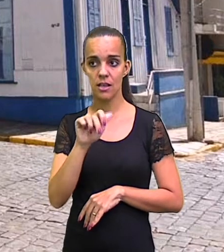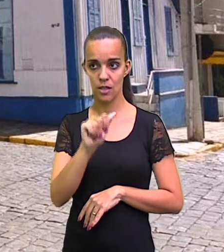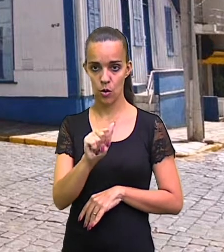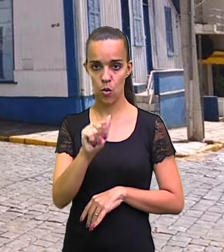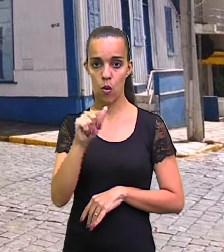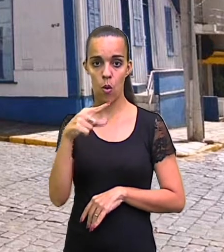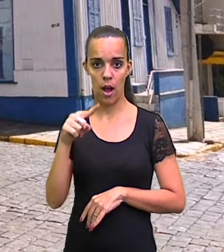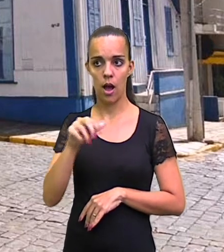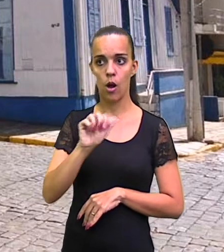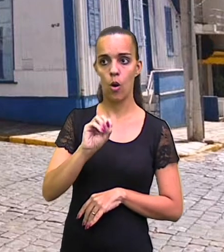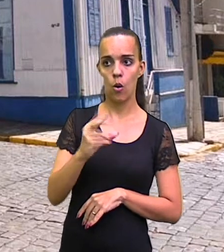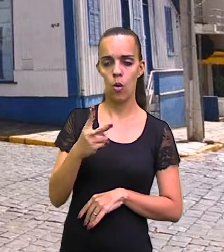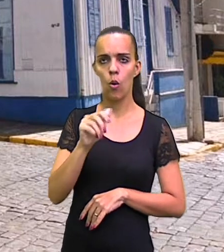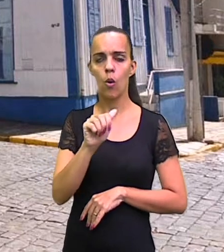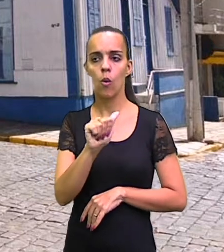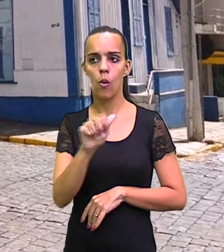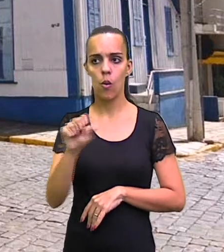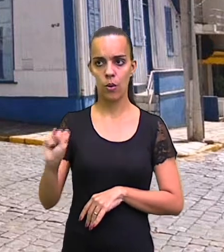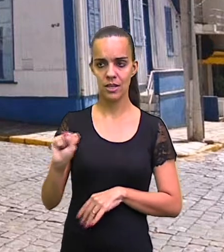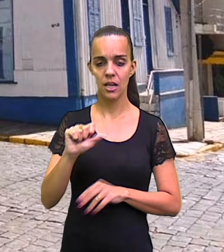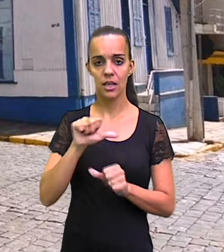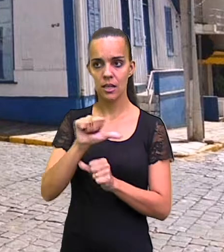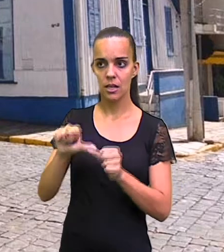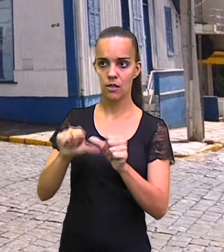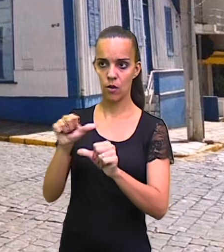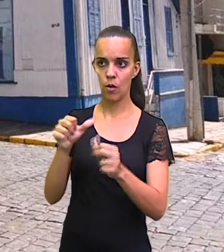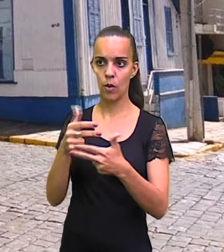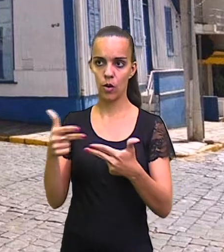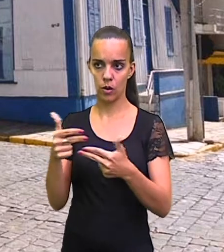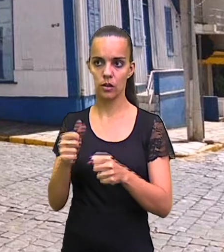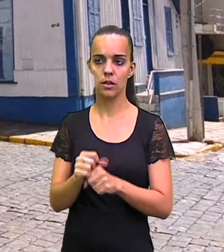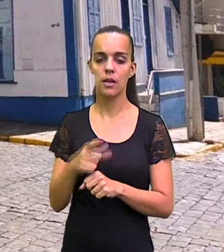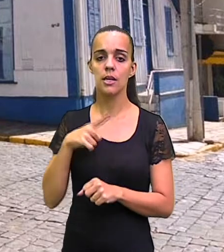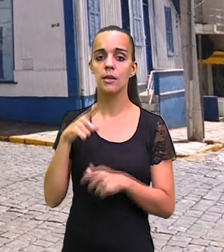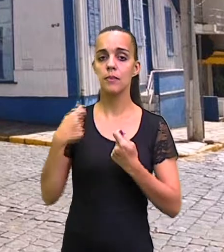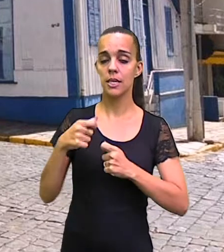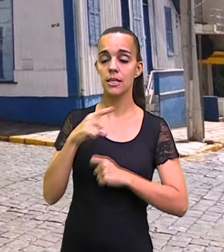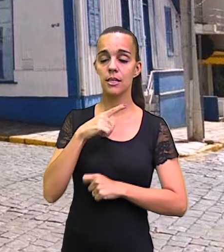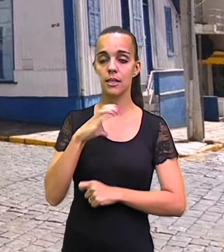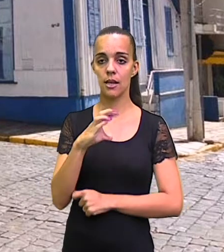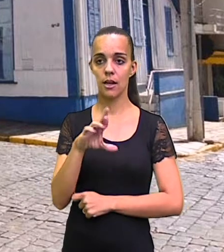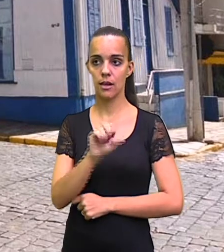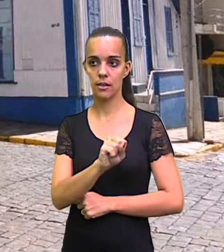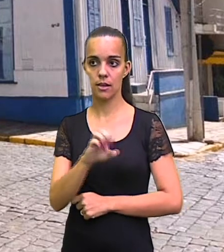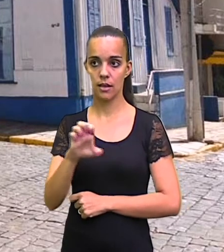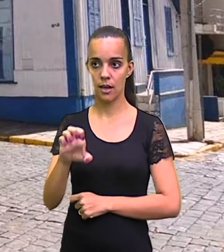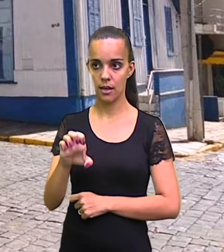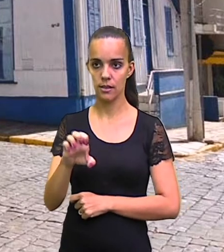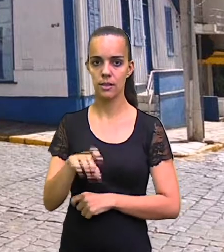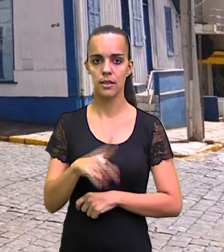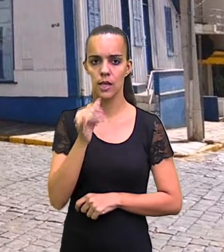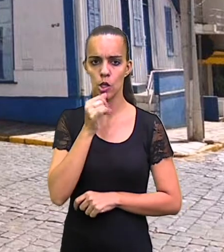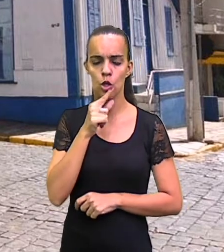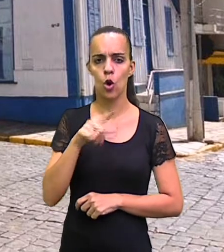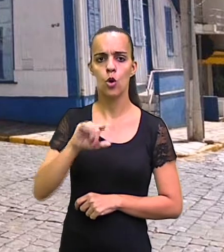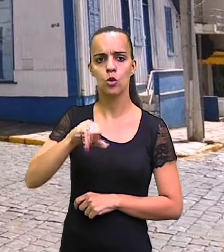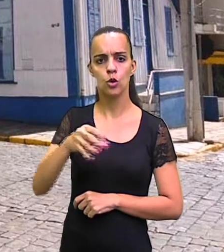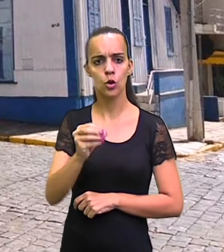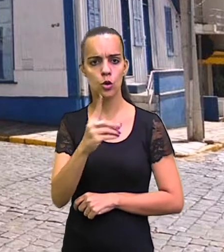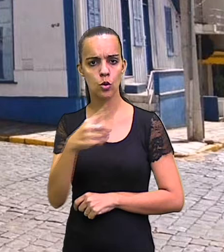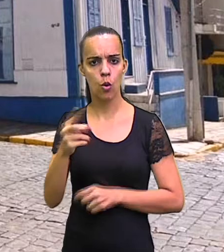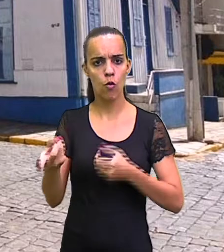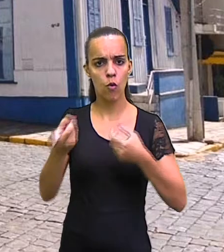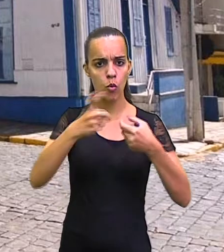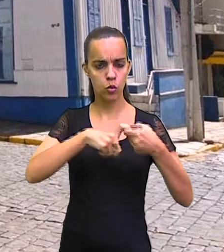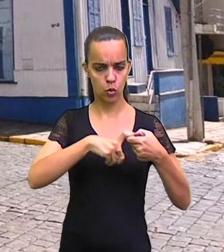ou as se transformar em aos, existe crase. Olha só, João voltou à cidade